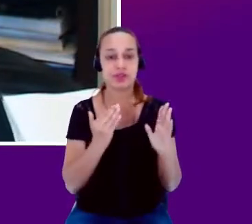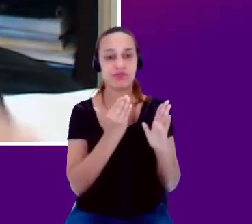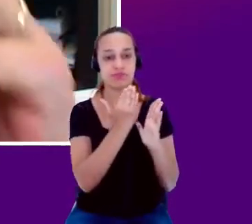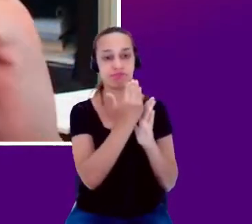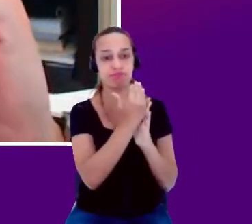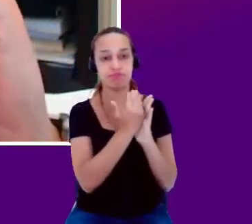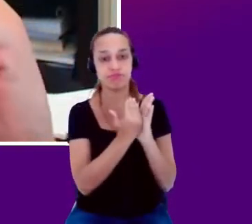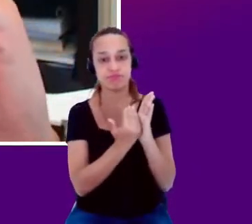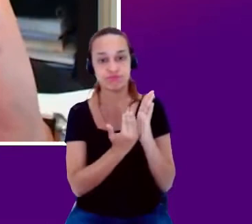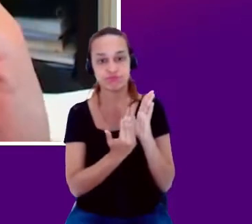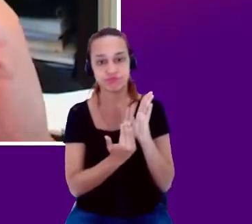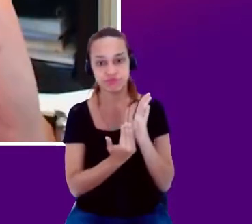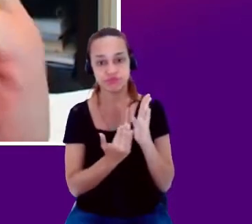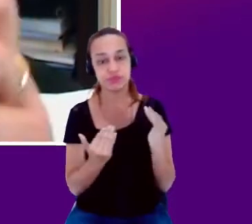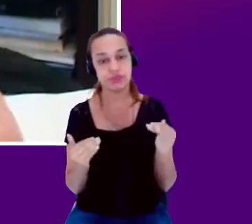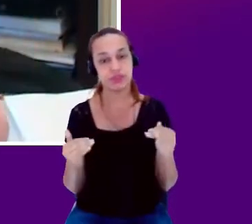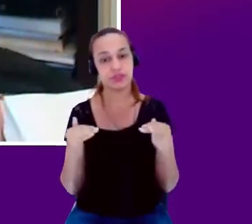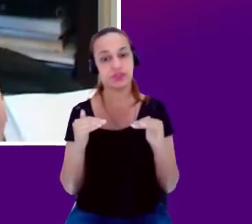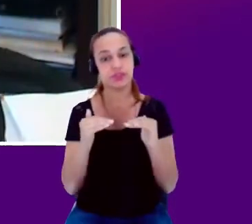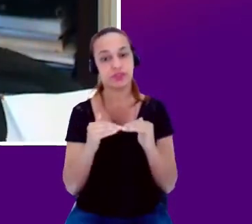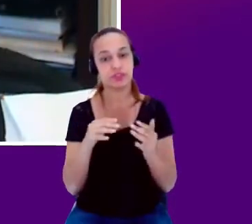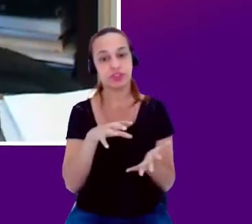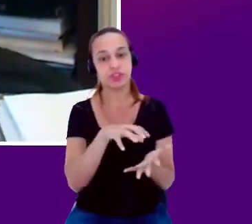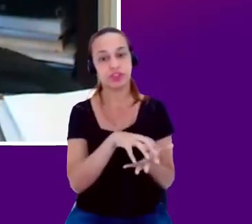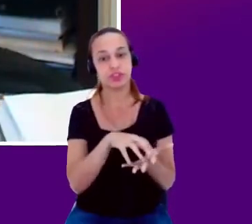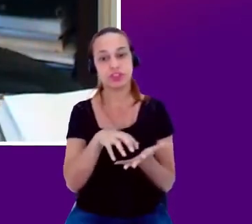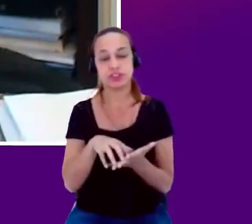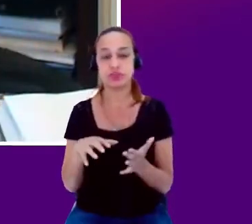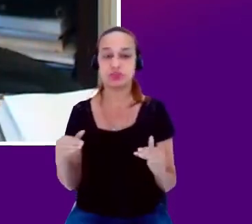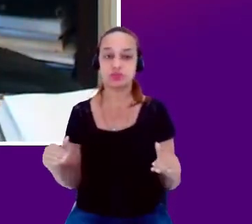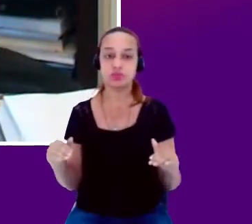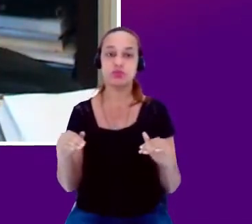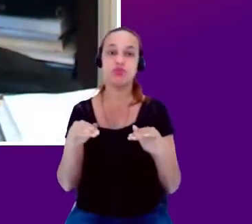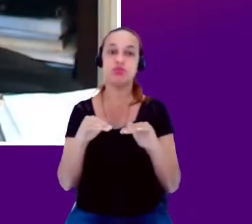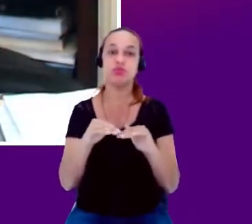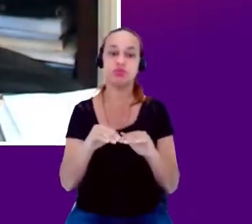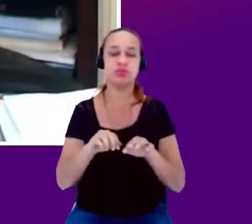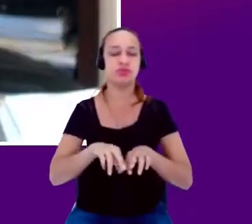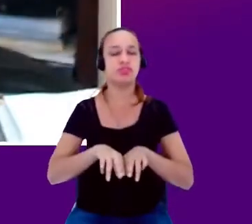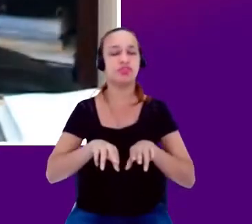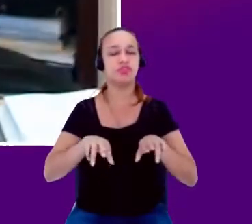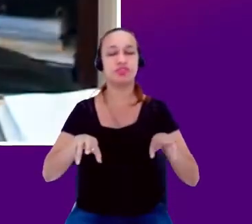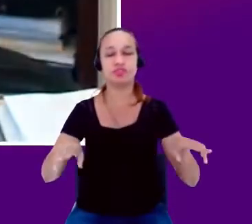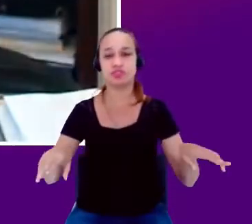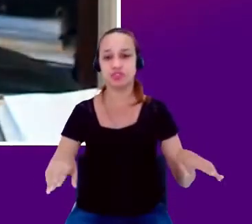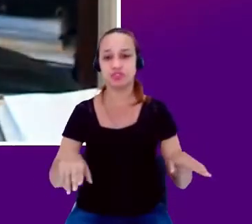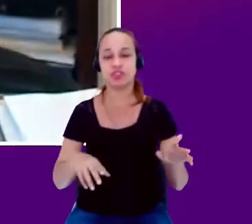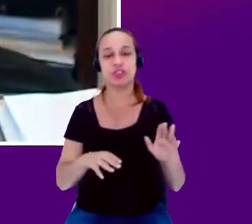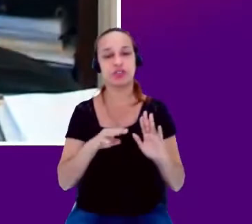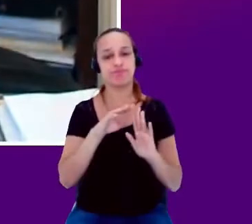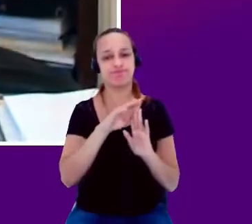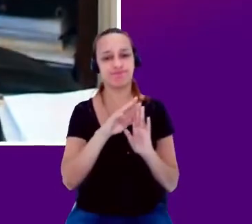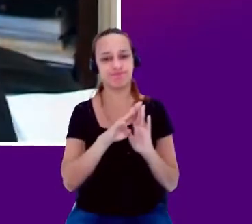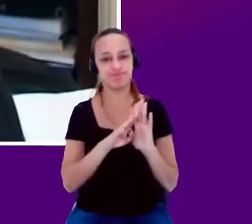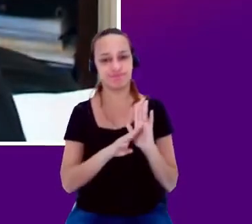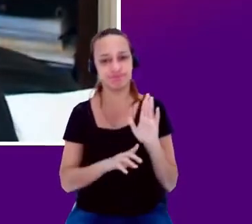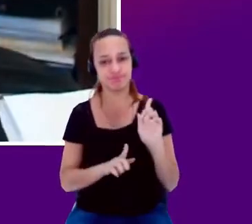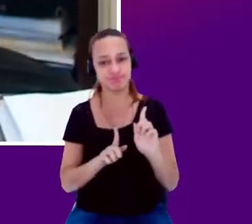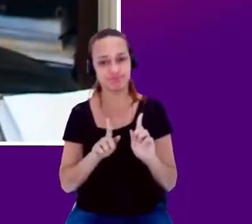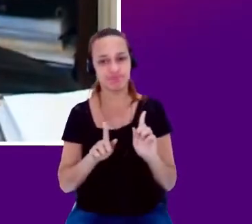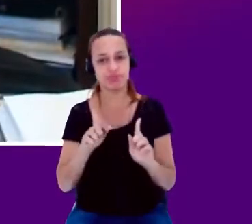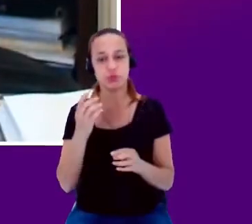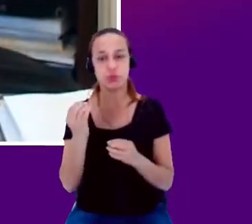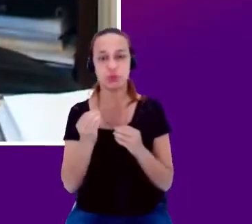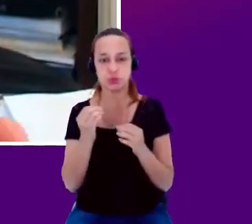de conformidade setoriais são aprovados em vários graus, como eles se tornam